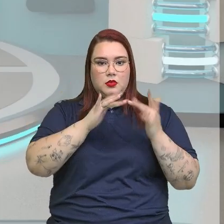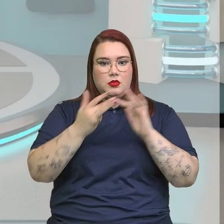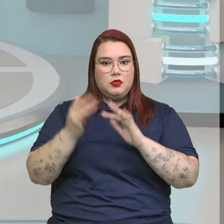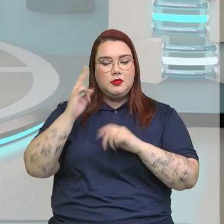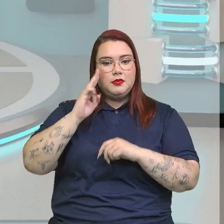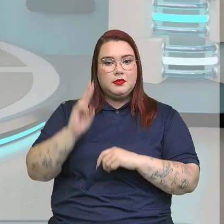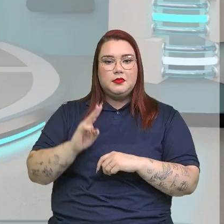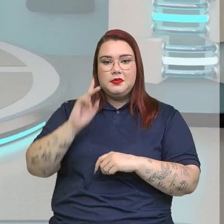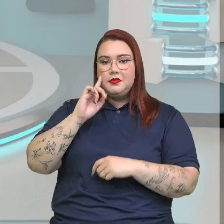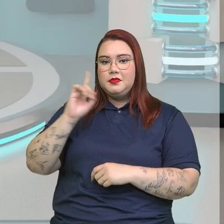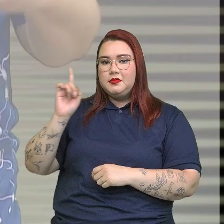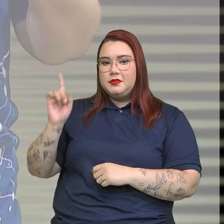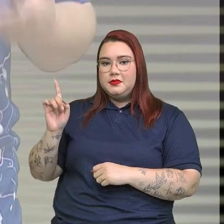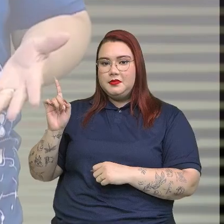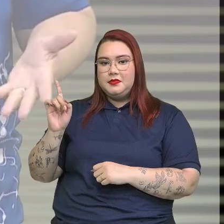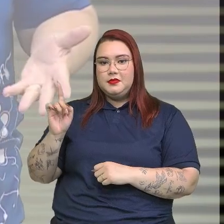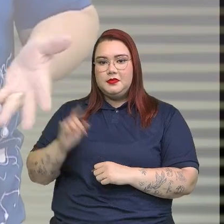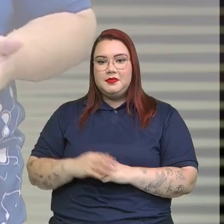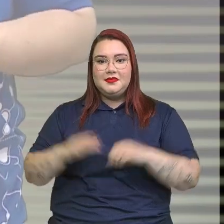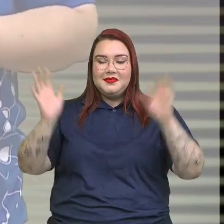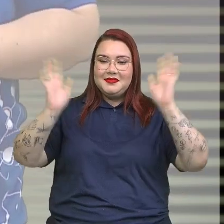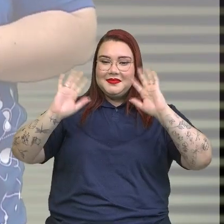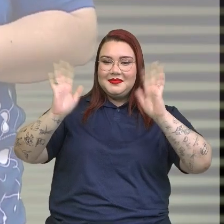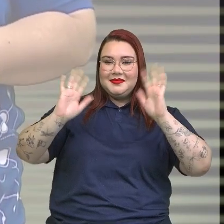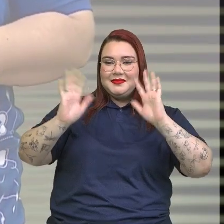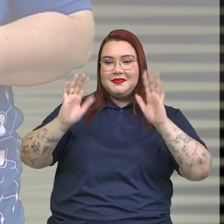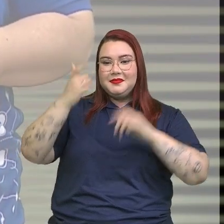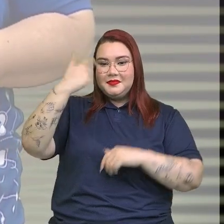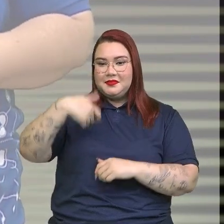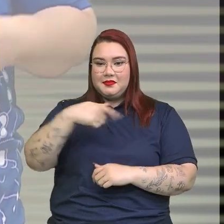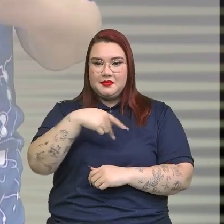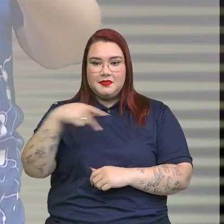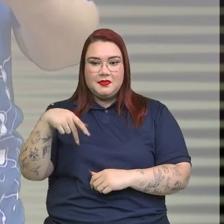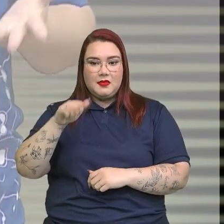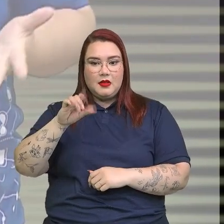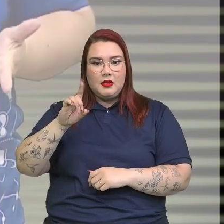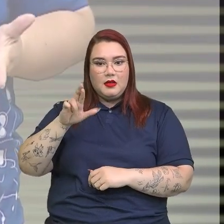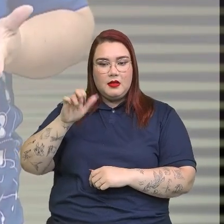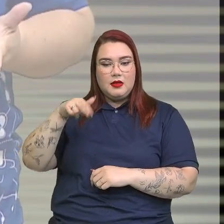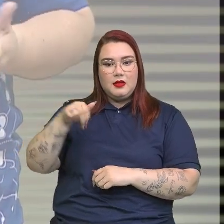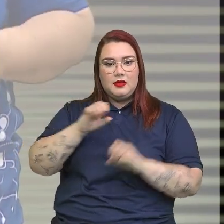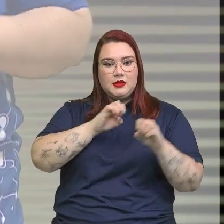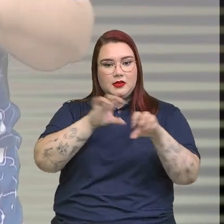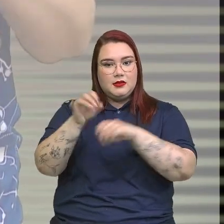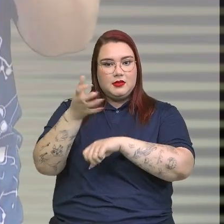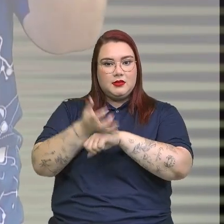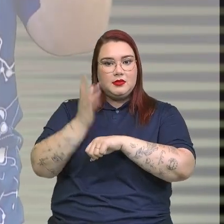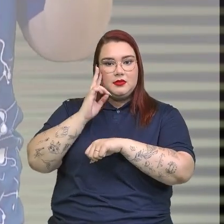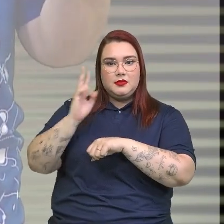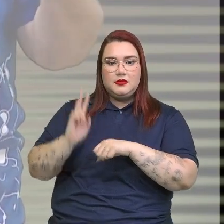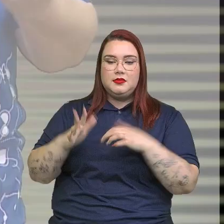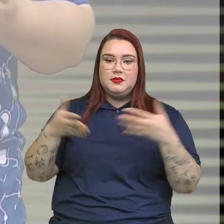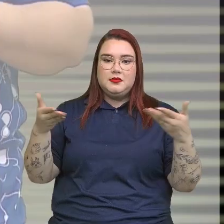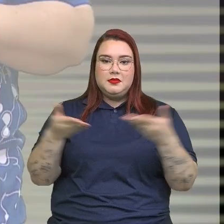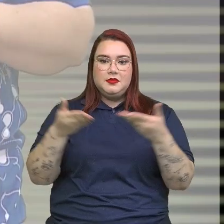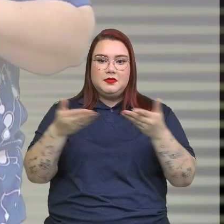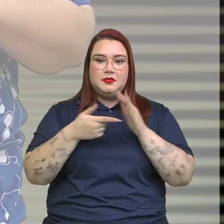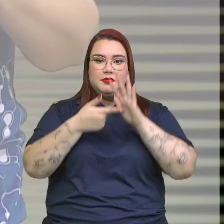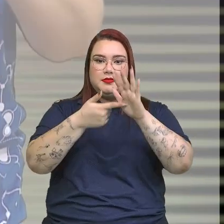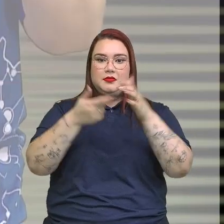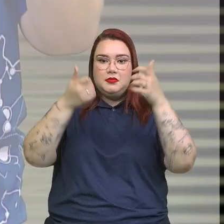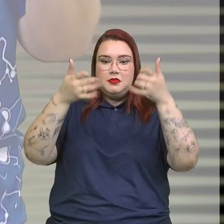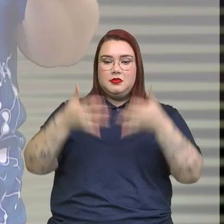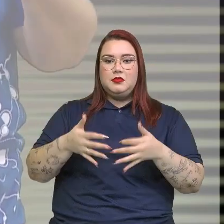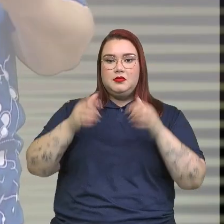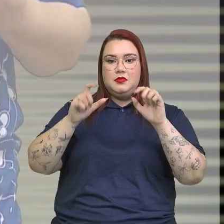período. Com vocês, o vídeo. Olá, meus queridos, eu sou a professora Adriana Cabral, do Componente de História, e estou aqui então para falar